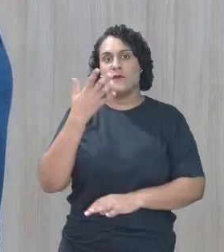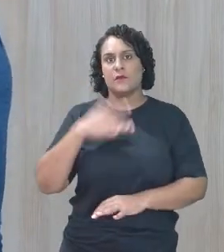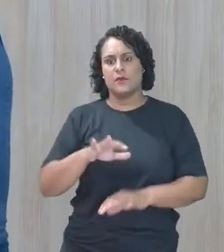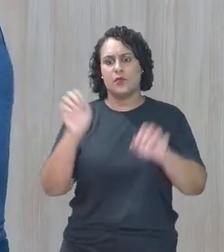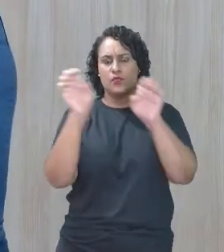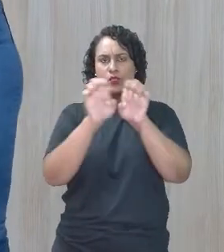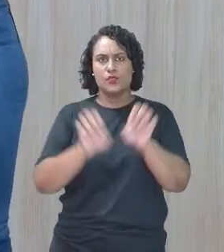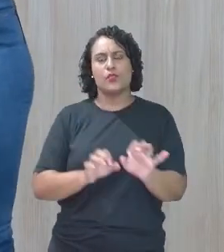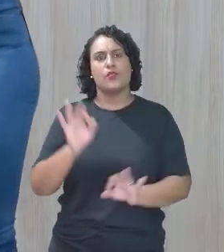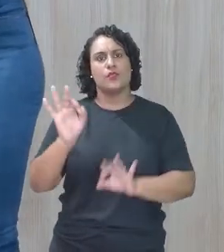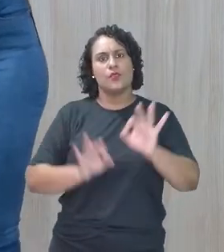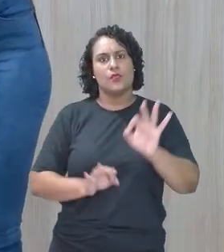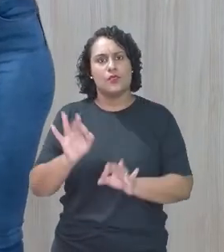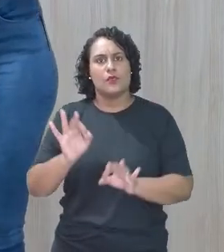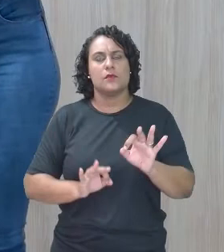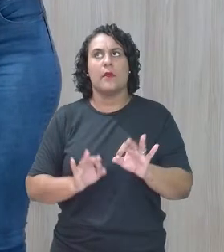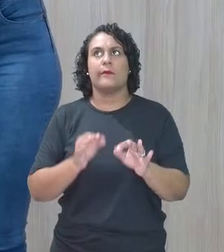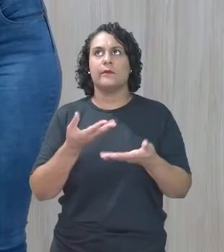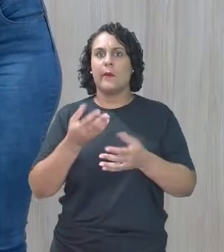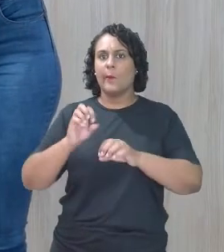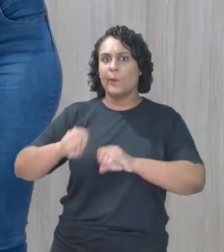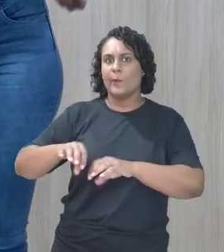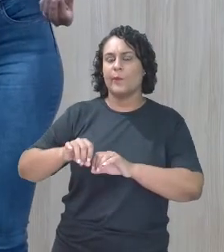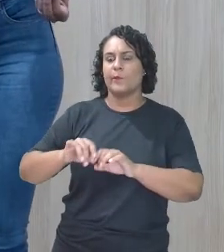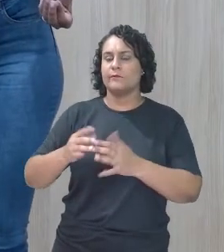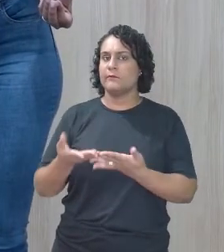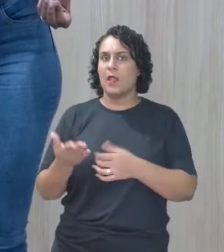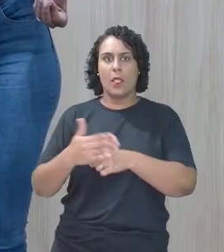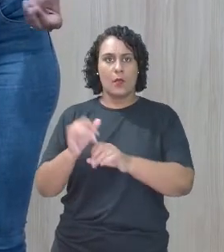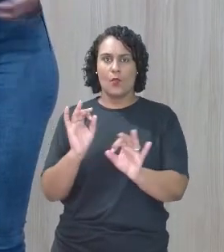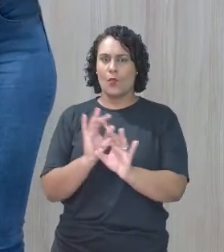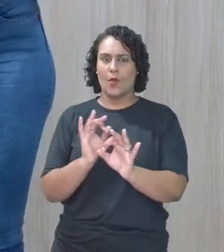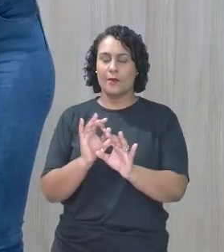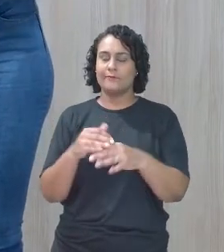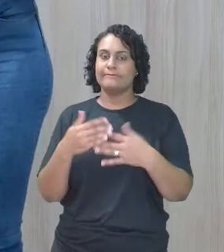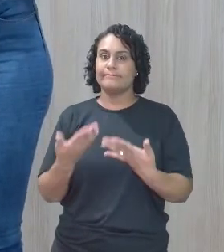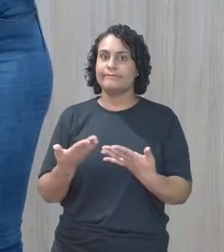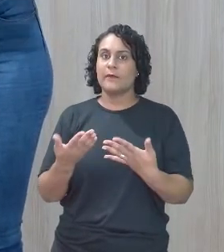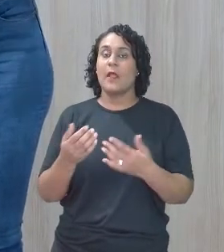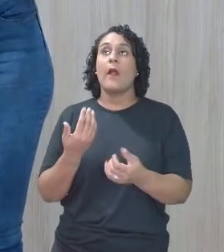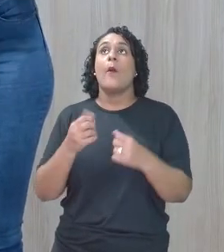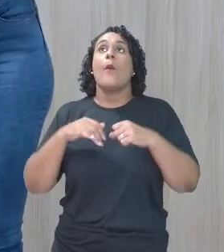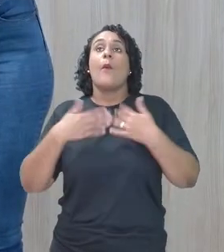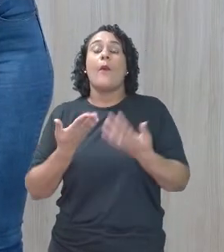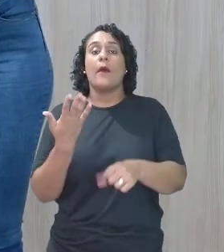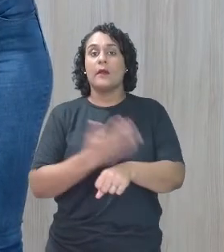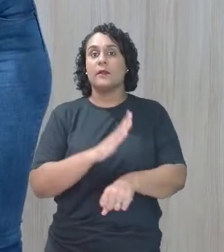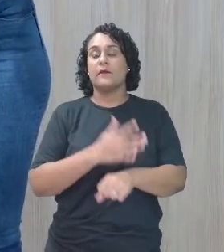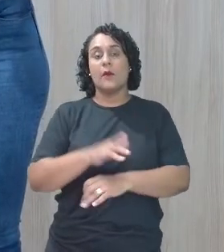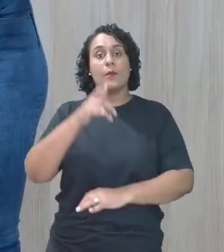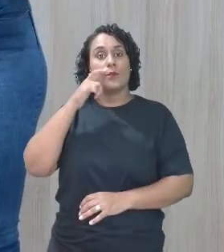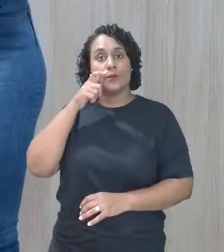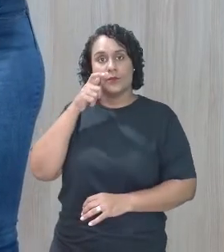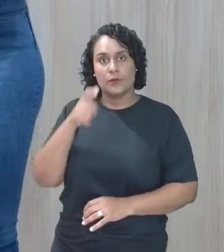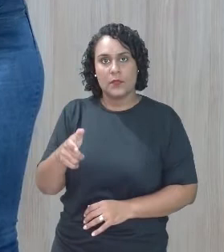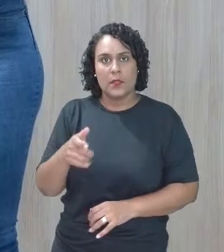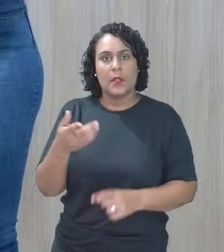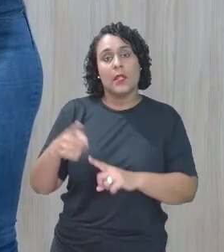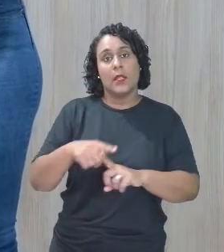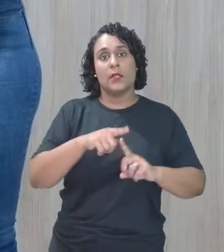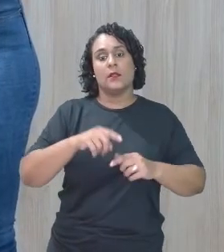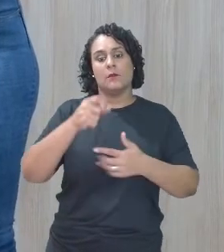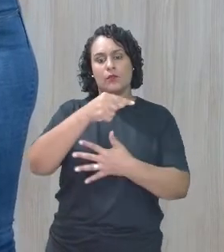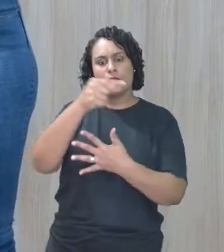que se organiza a partir de uma educação que se diz afetiva, né? Quais as atividades são interessantes e que tipo